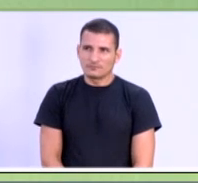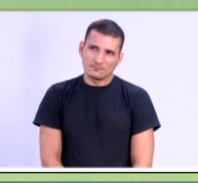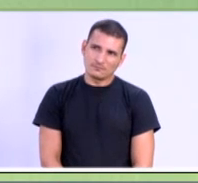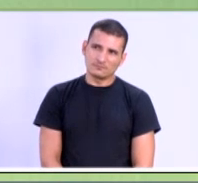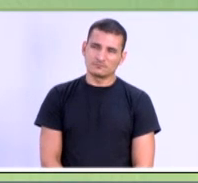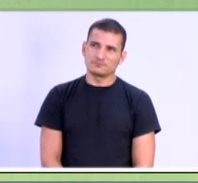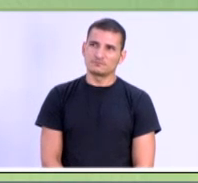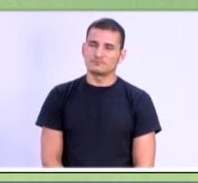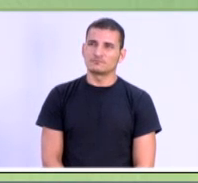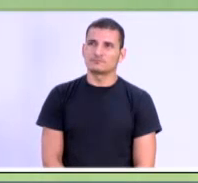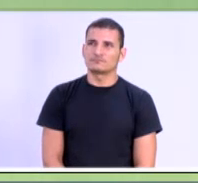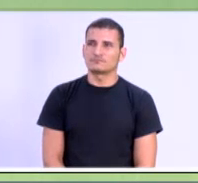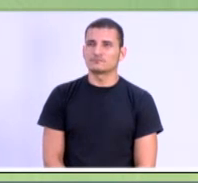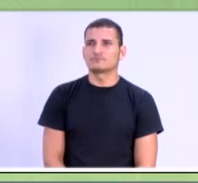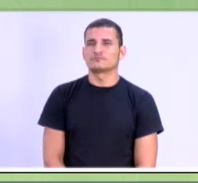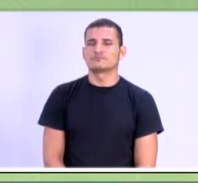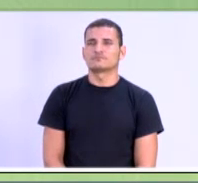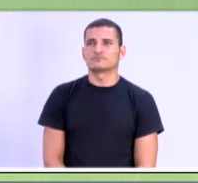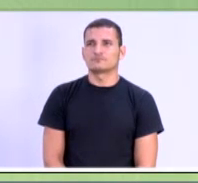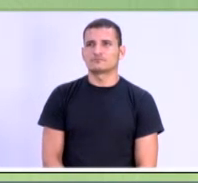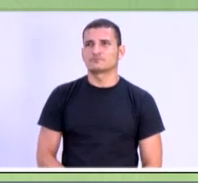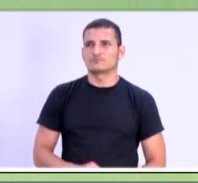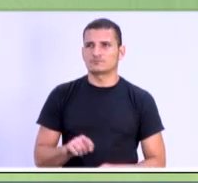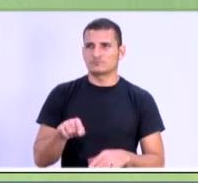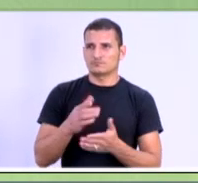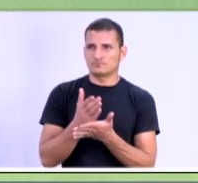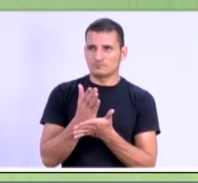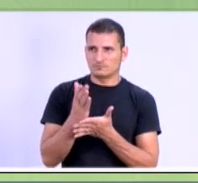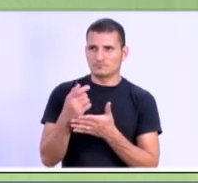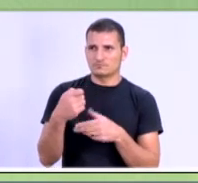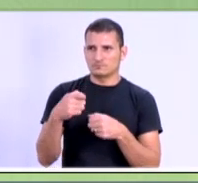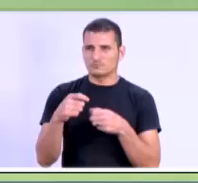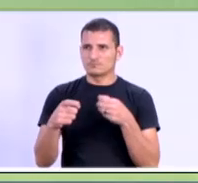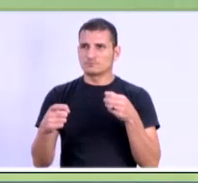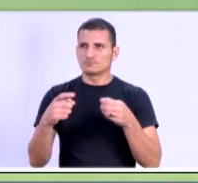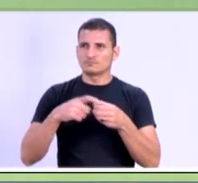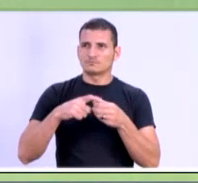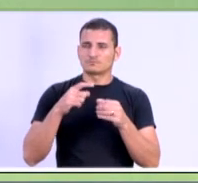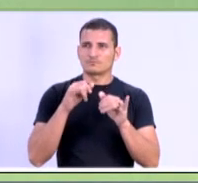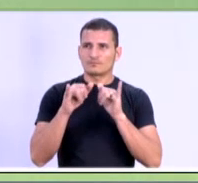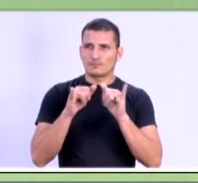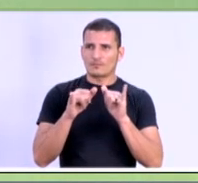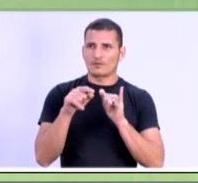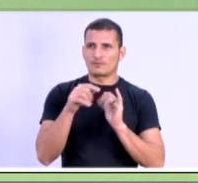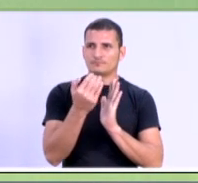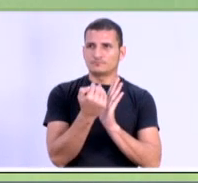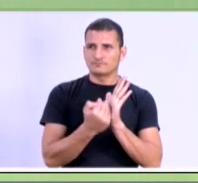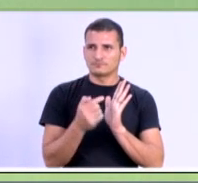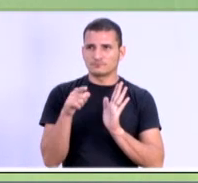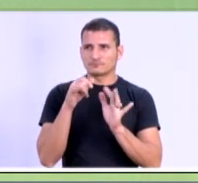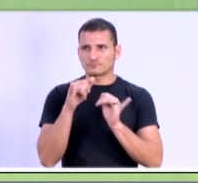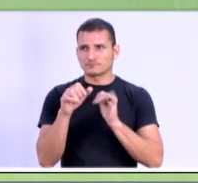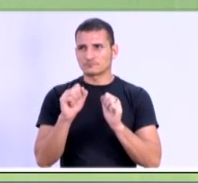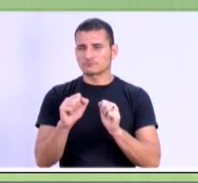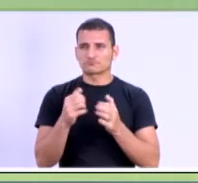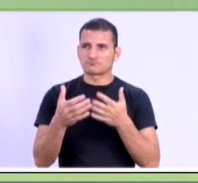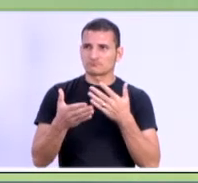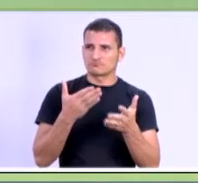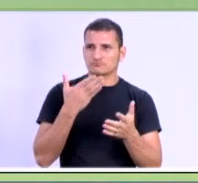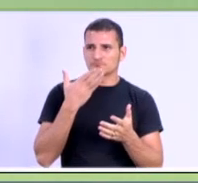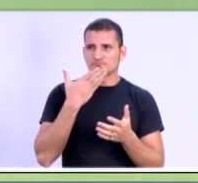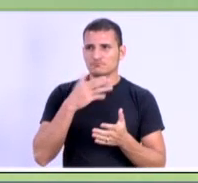faz necessário retornar alguma informação ao programa, né? Essa informação pode ser de qualquer